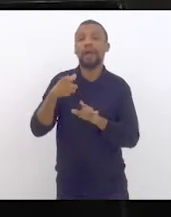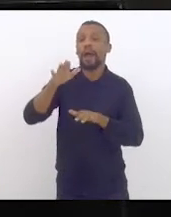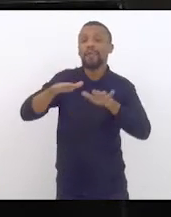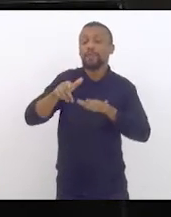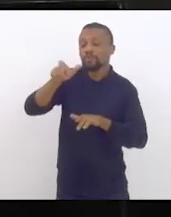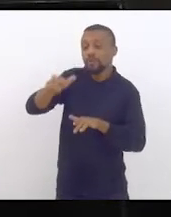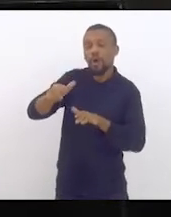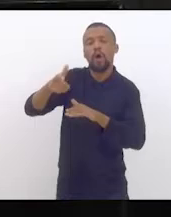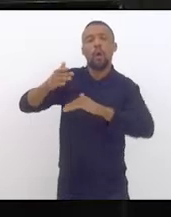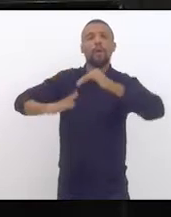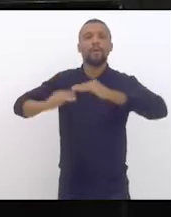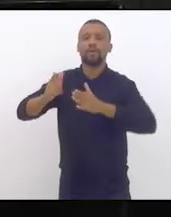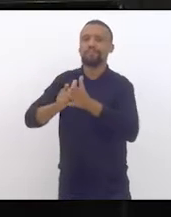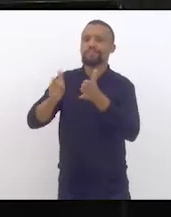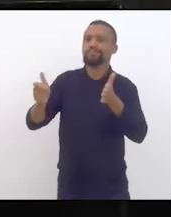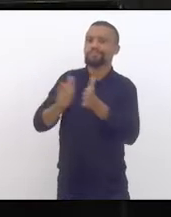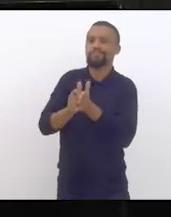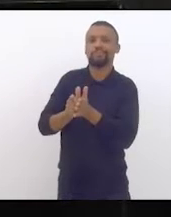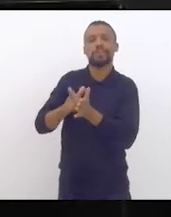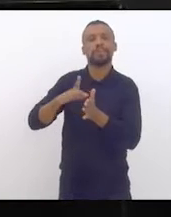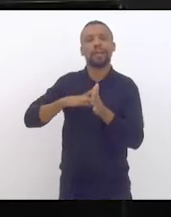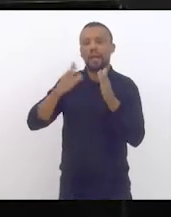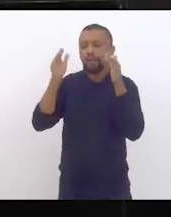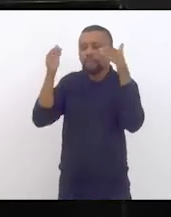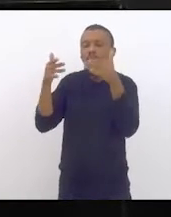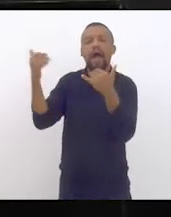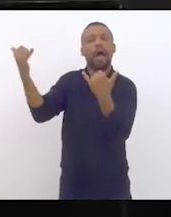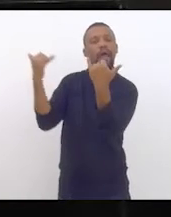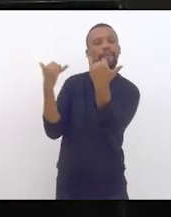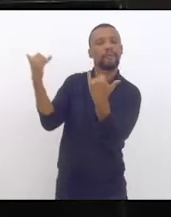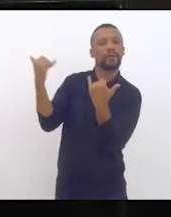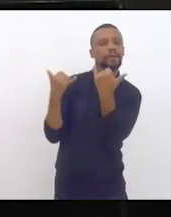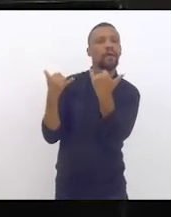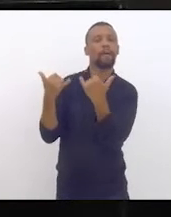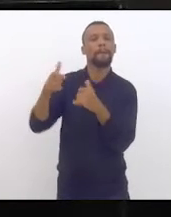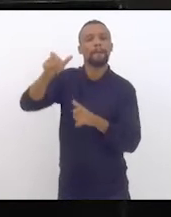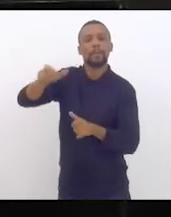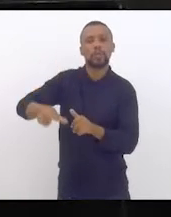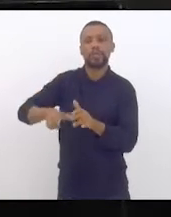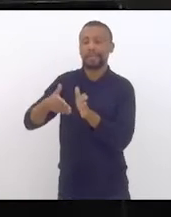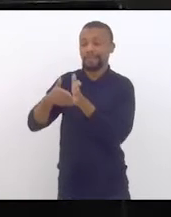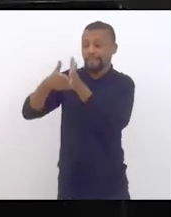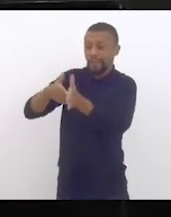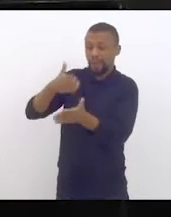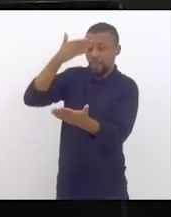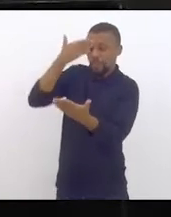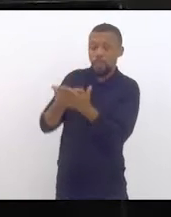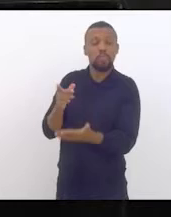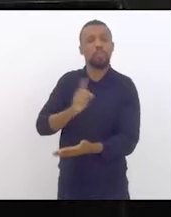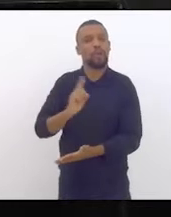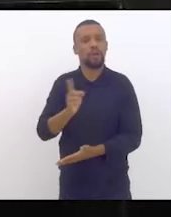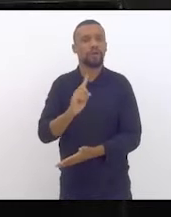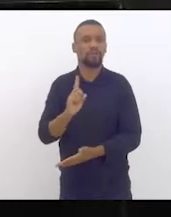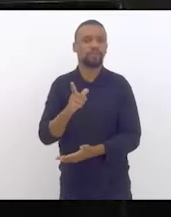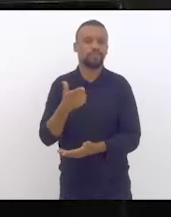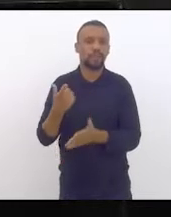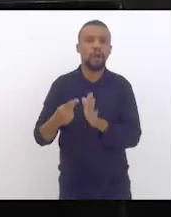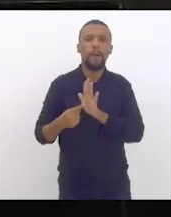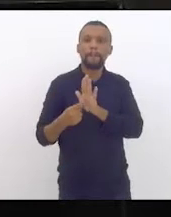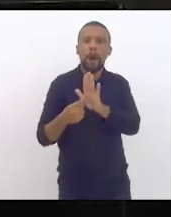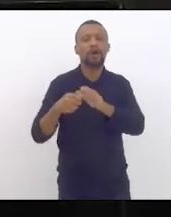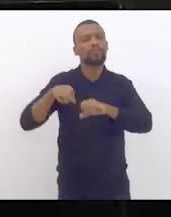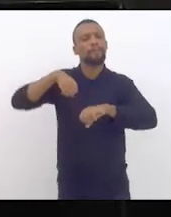comunicador tenha se pautado por informações de pessoas pouco fidedigna cê aqui eu trago